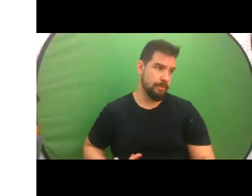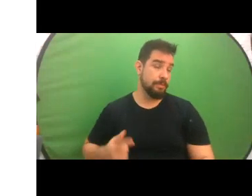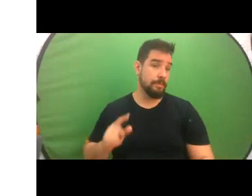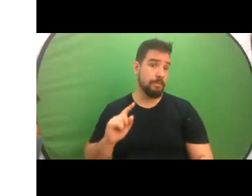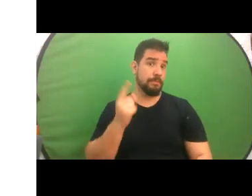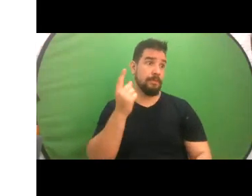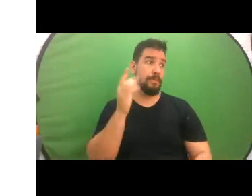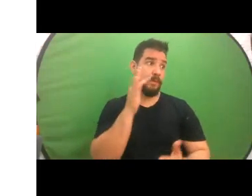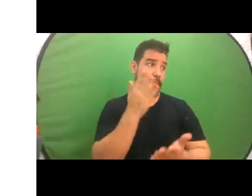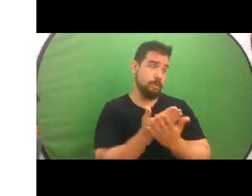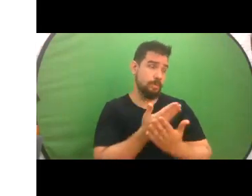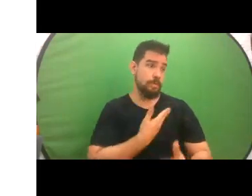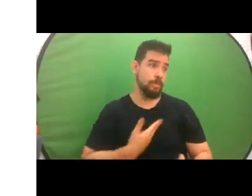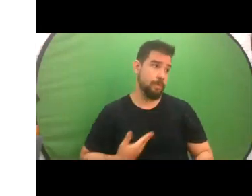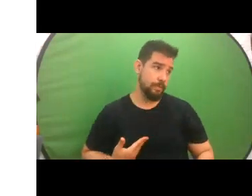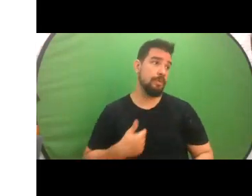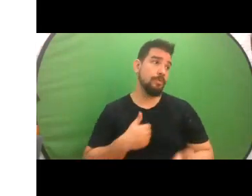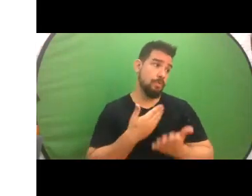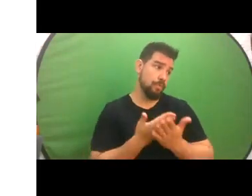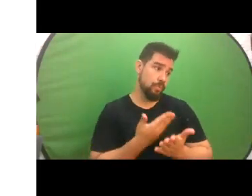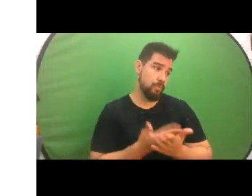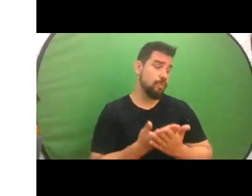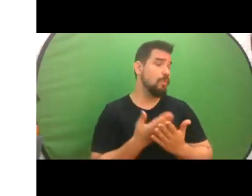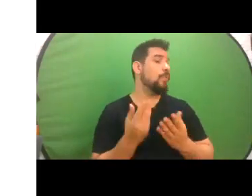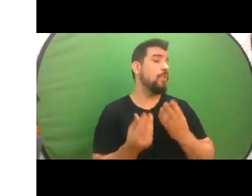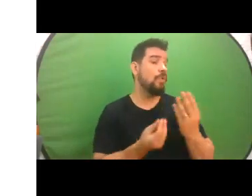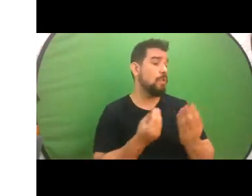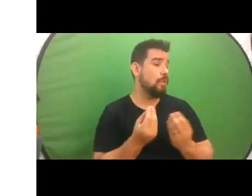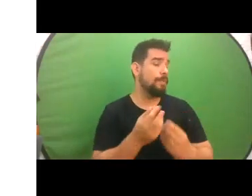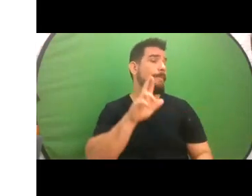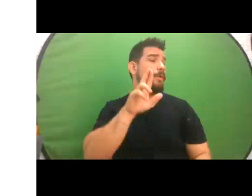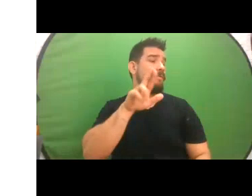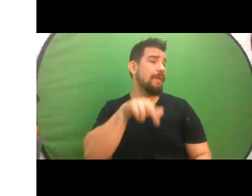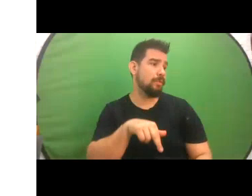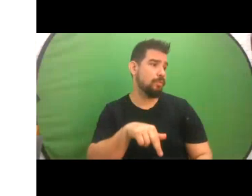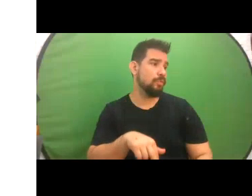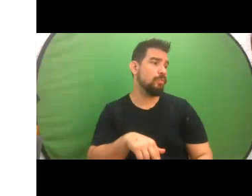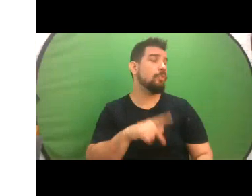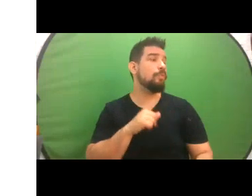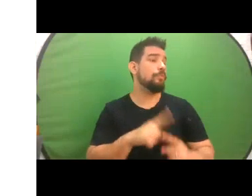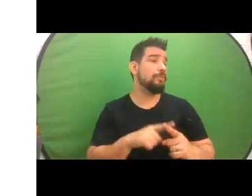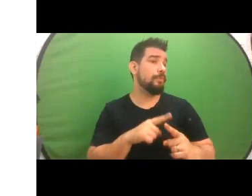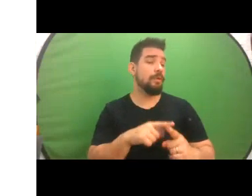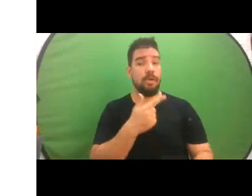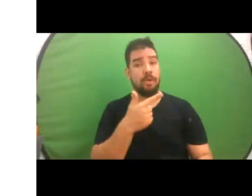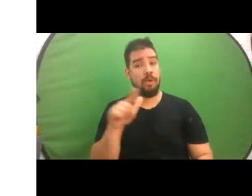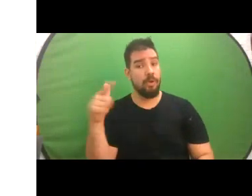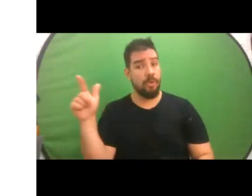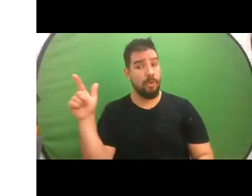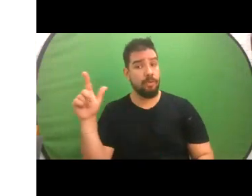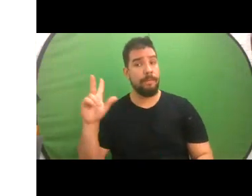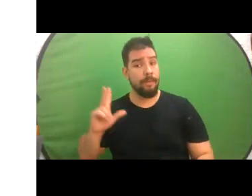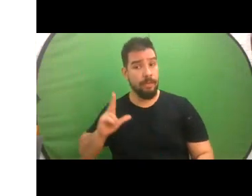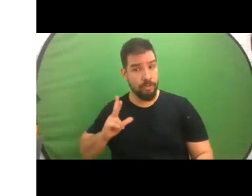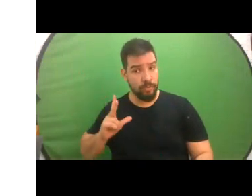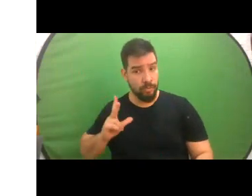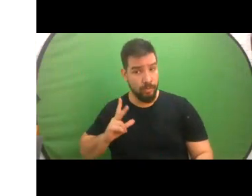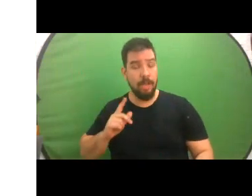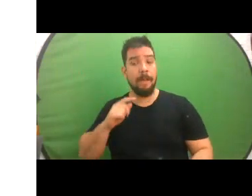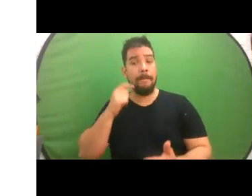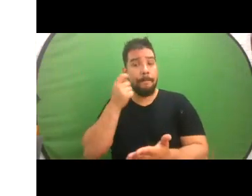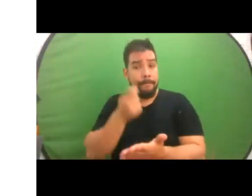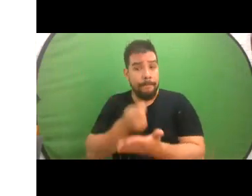que eu estou estudando, como que chega para ser reprovado? Porque as outras faculdades particulares, a gente paga, se